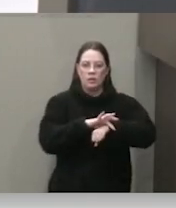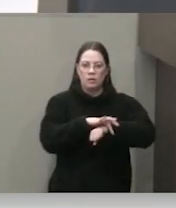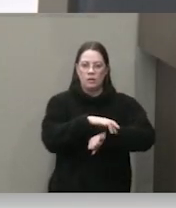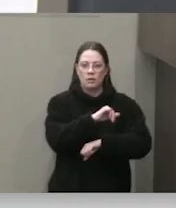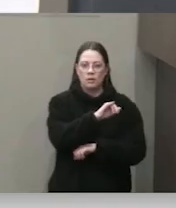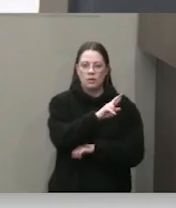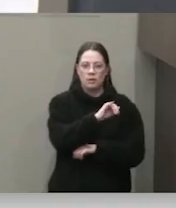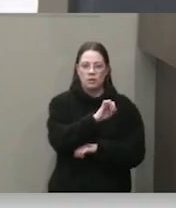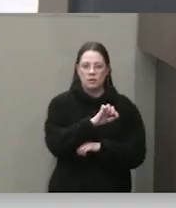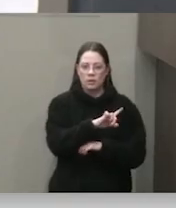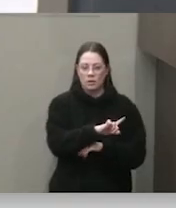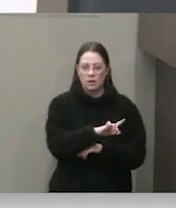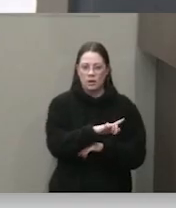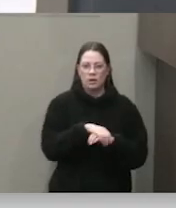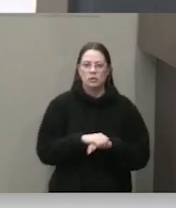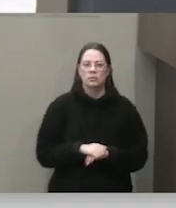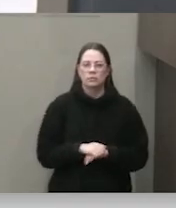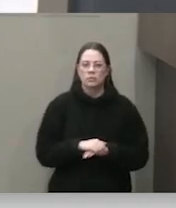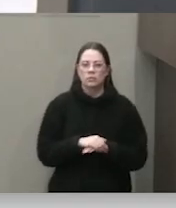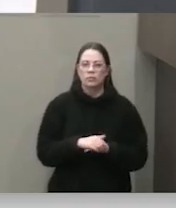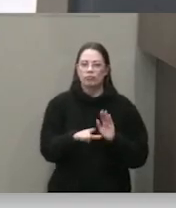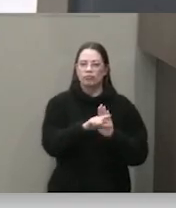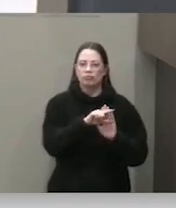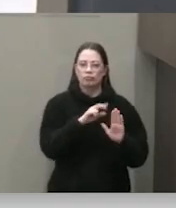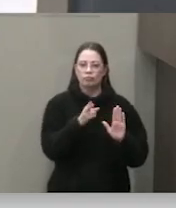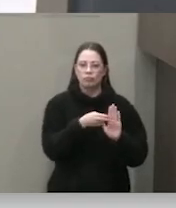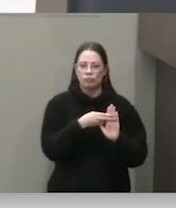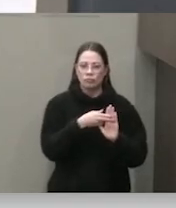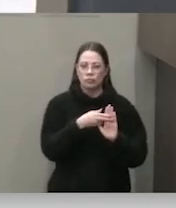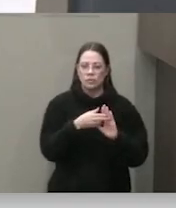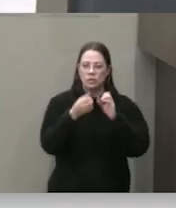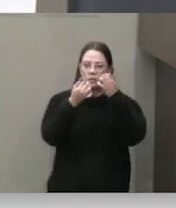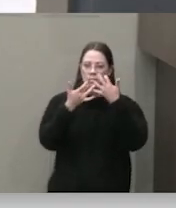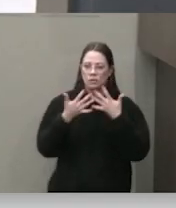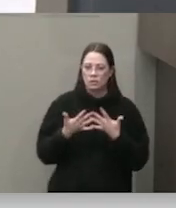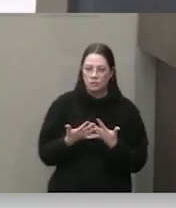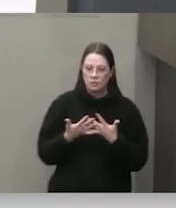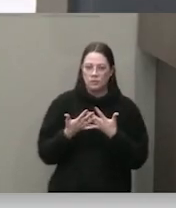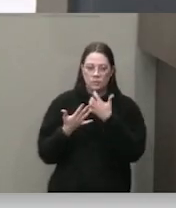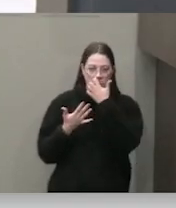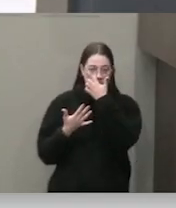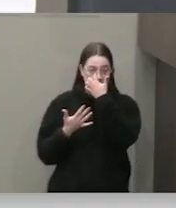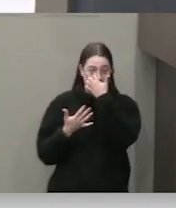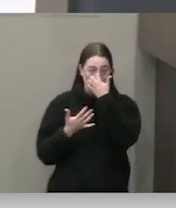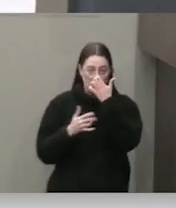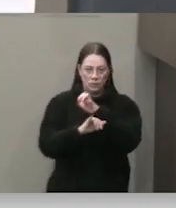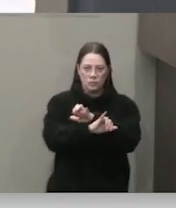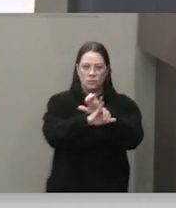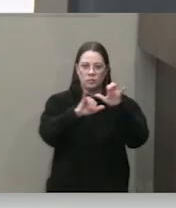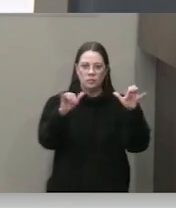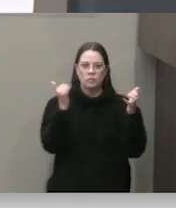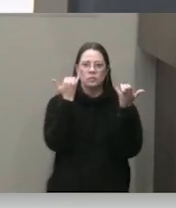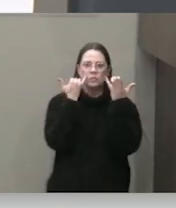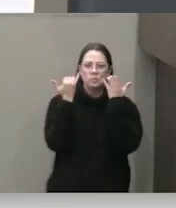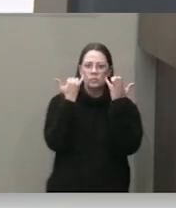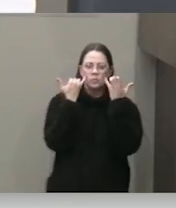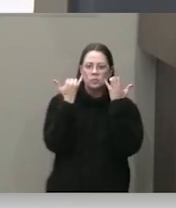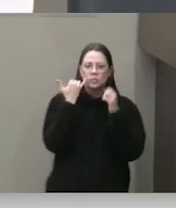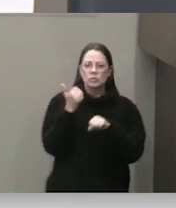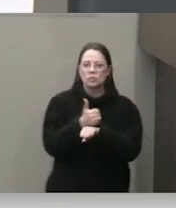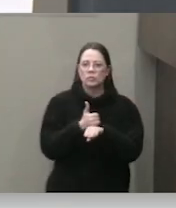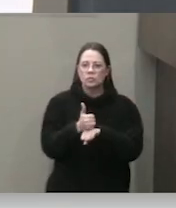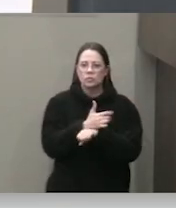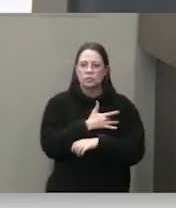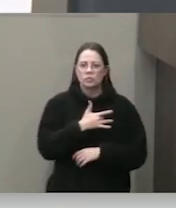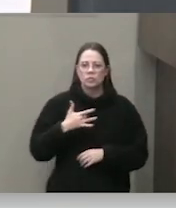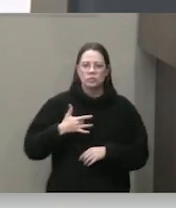Corte Sacchetti, cuja emenda está assim disposta. Dispõe sobre a divulgação de informações dos profissionais de saúde